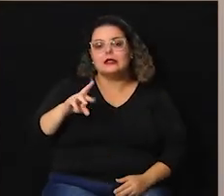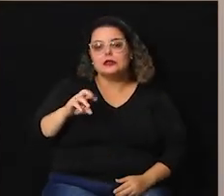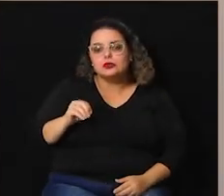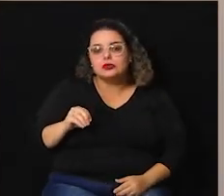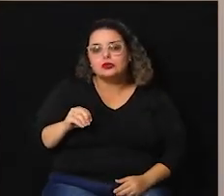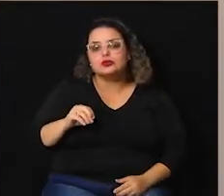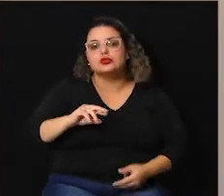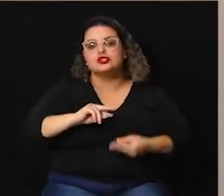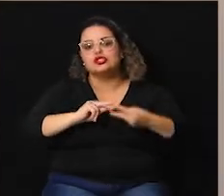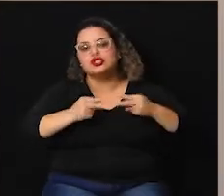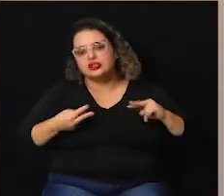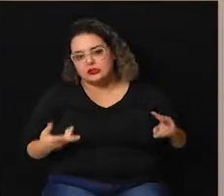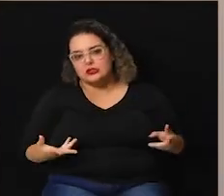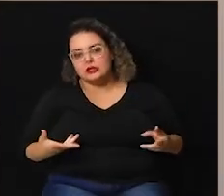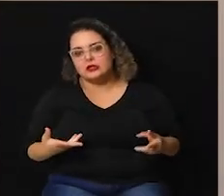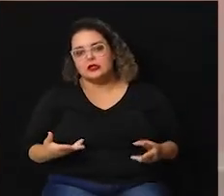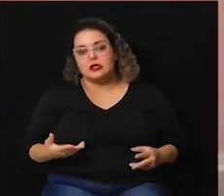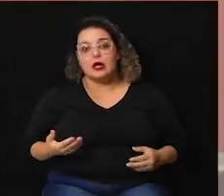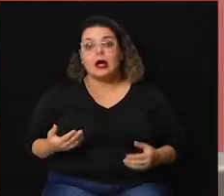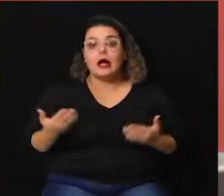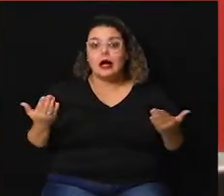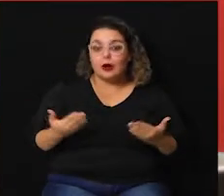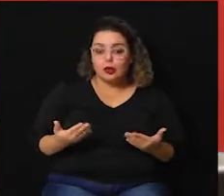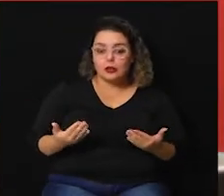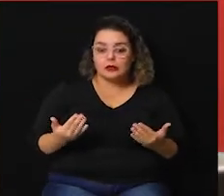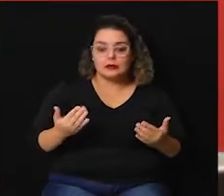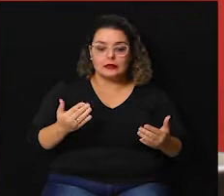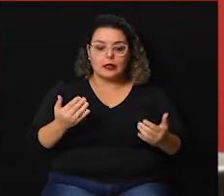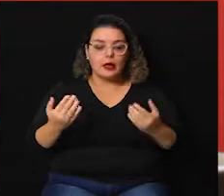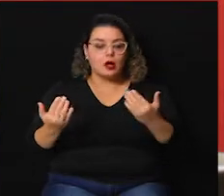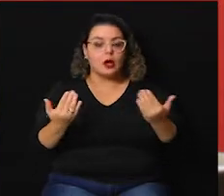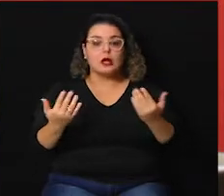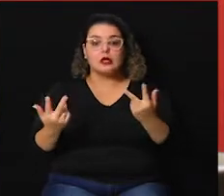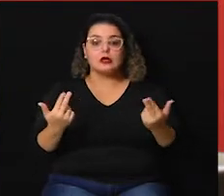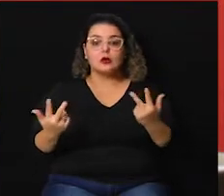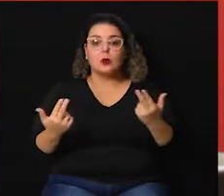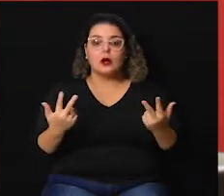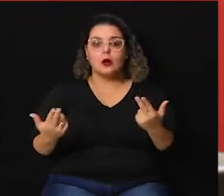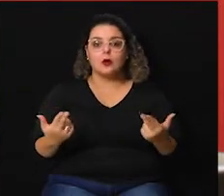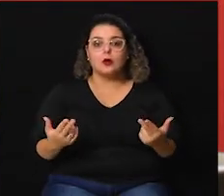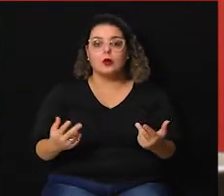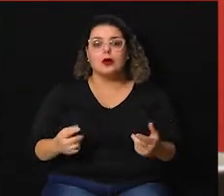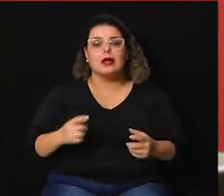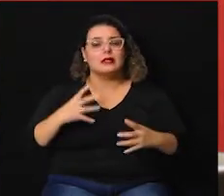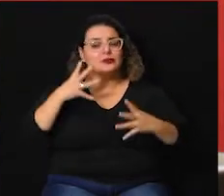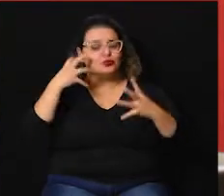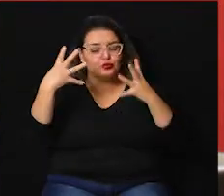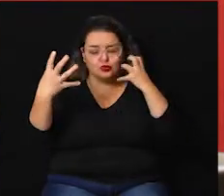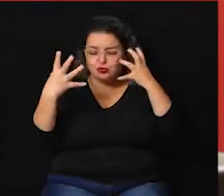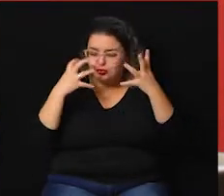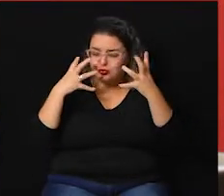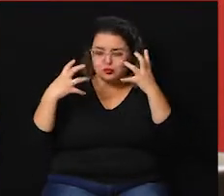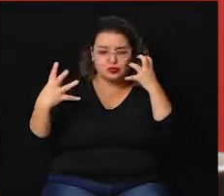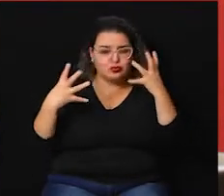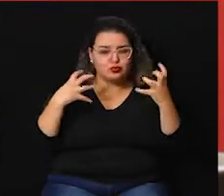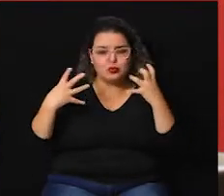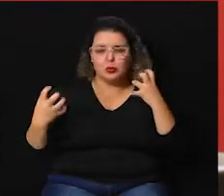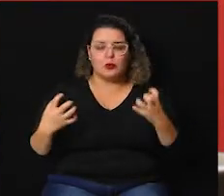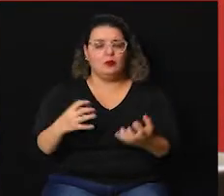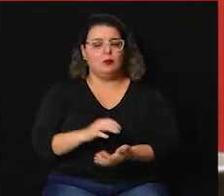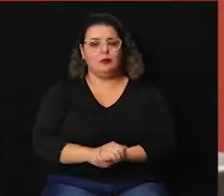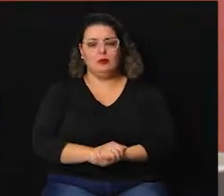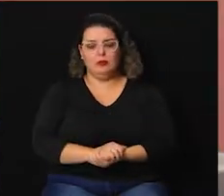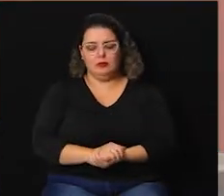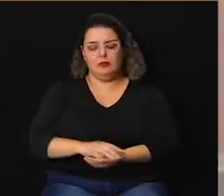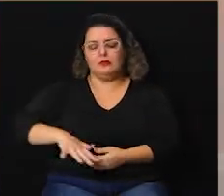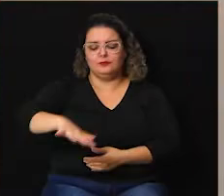e mulher, porque a mulher sofre estresse, tem a terceira jornada, tem a pressão do seu meio